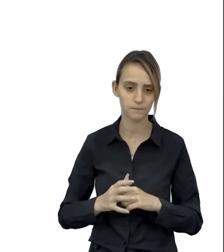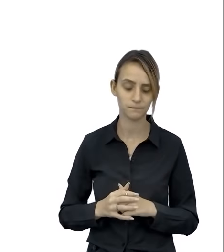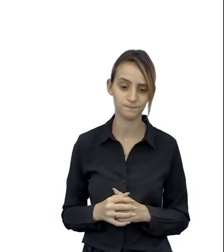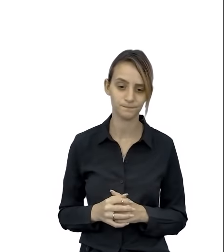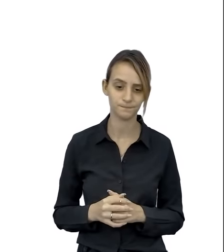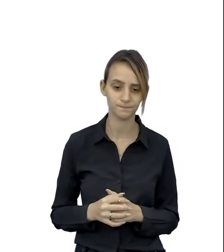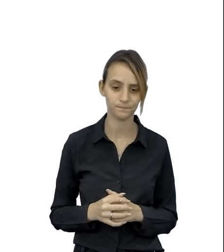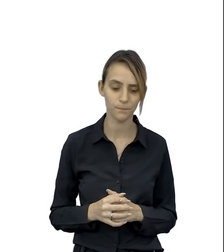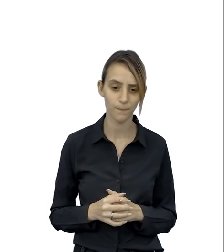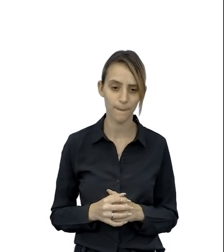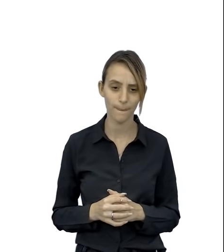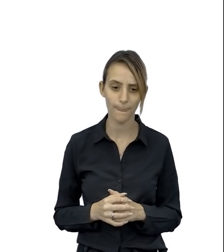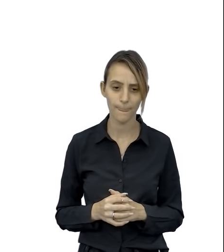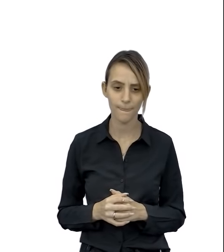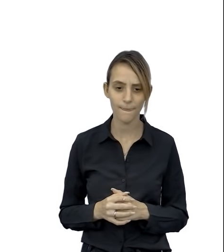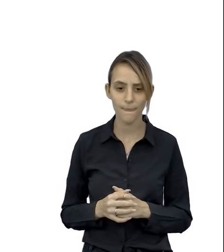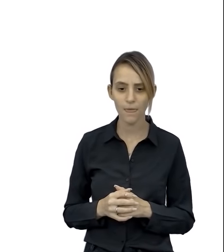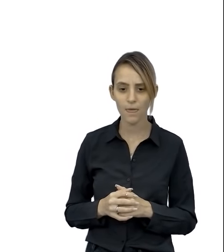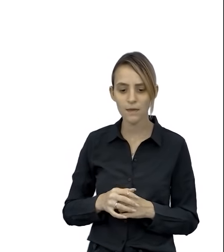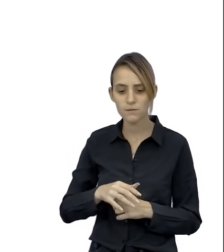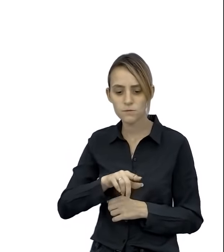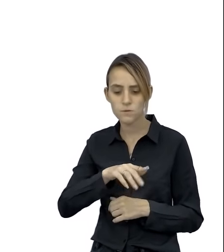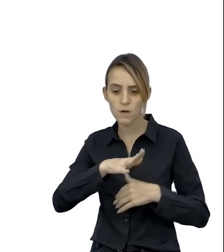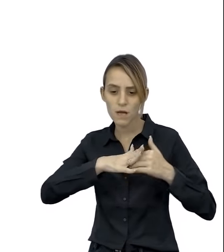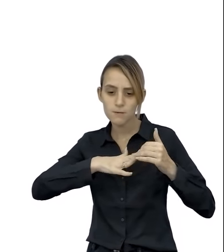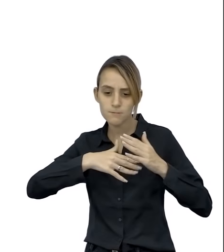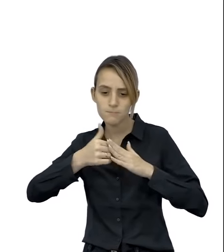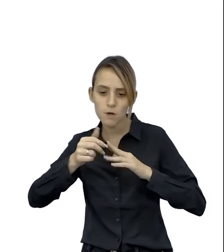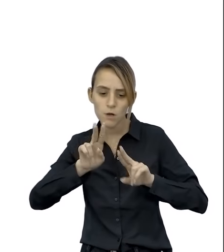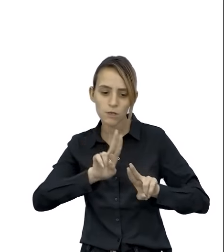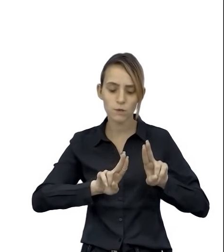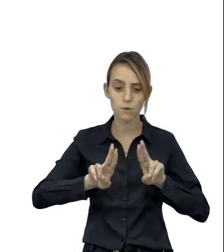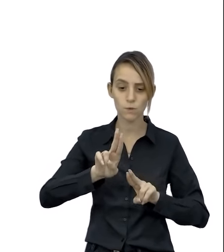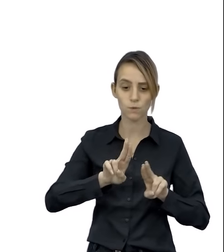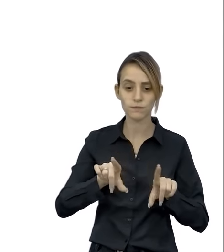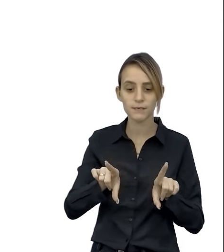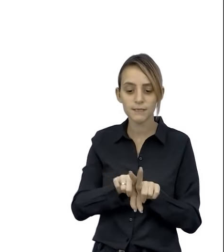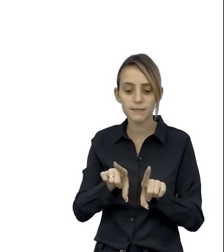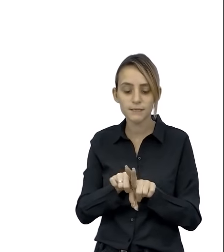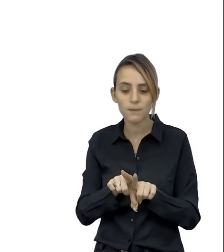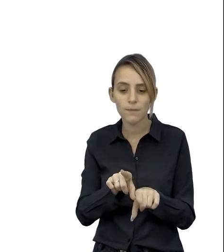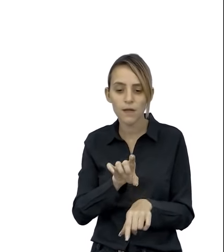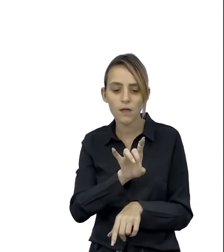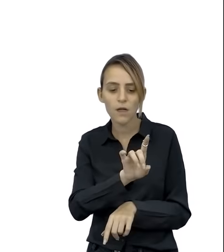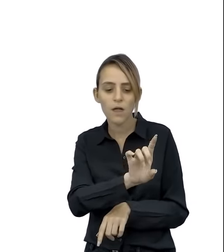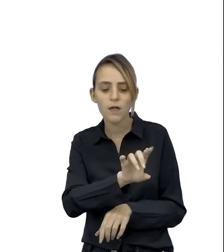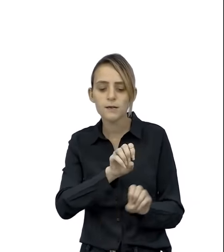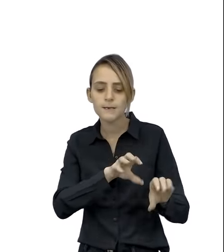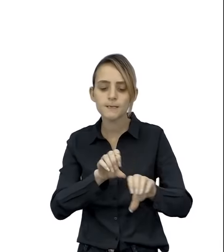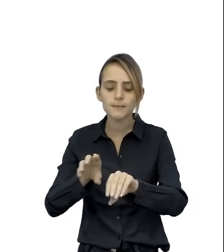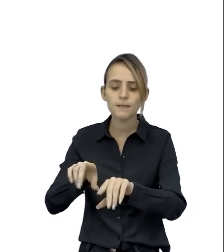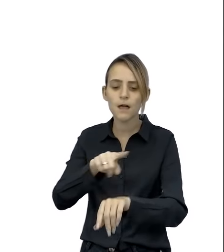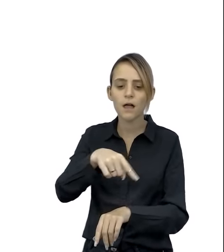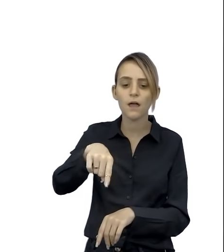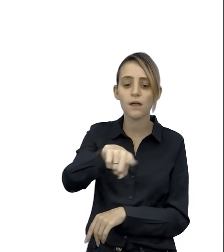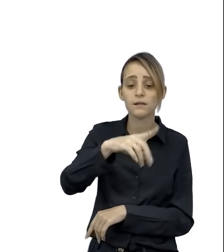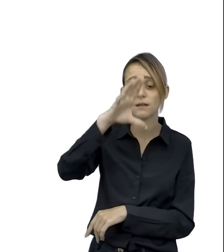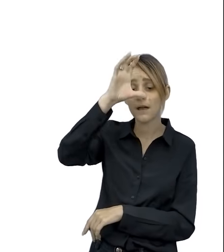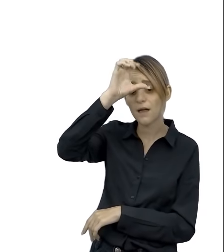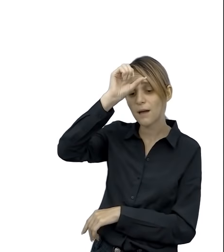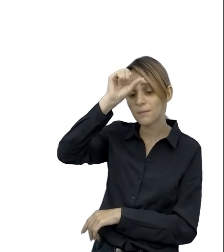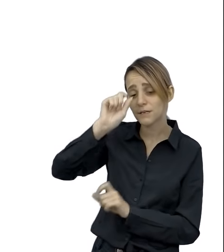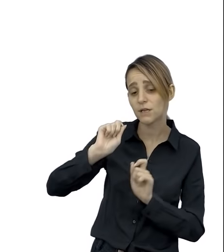a sequência didática, as habilidades que serão exploradas, quais os conhecimentos iniciais que você possui da turma